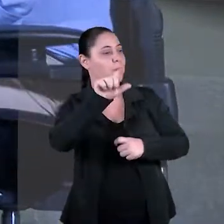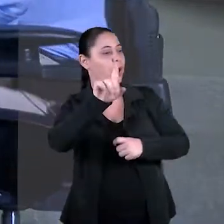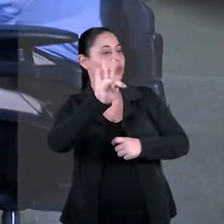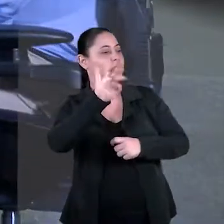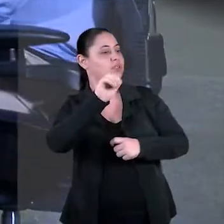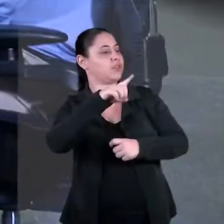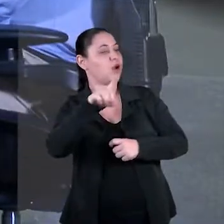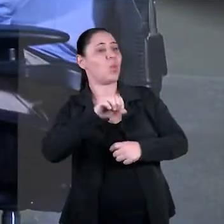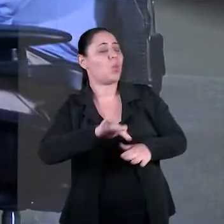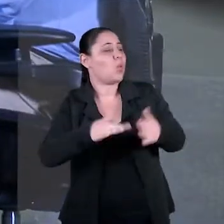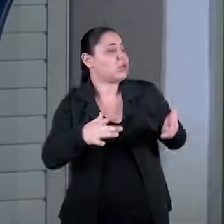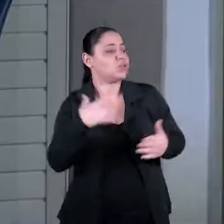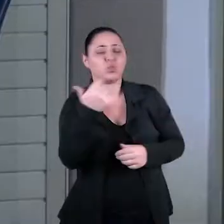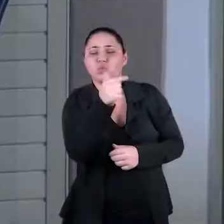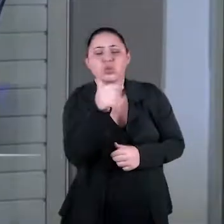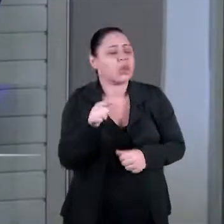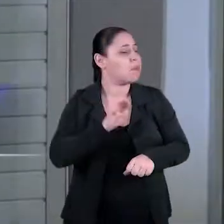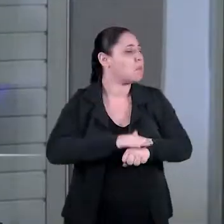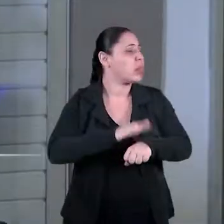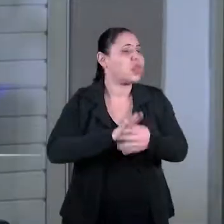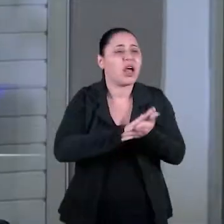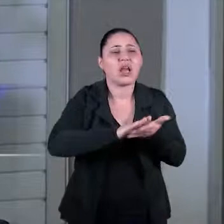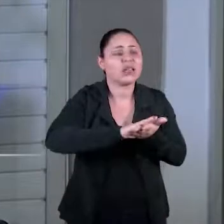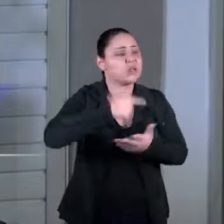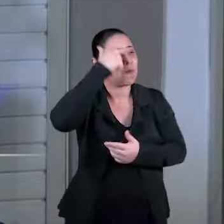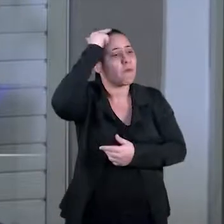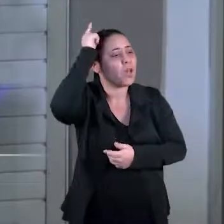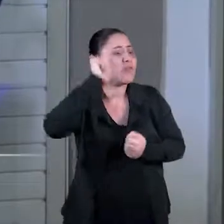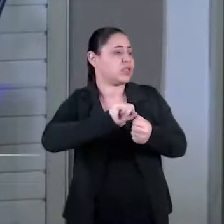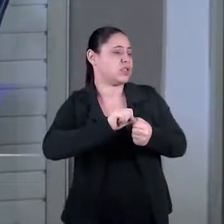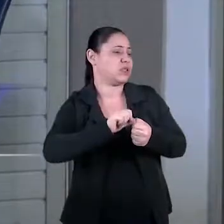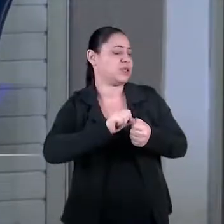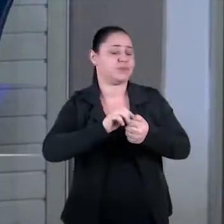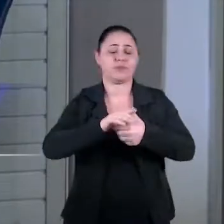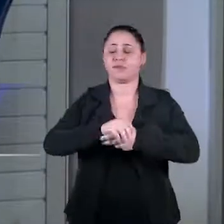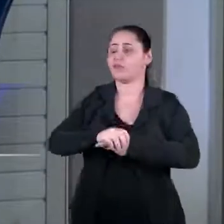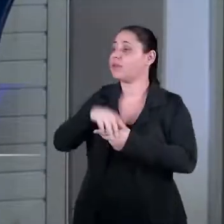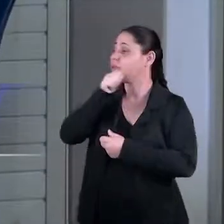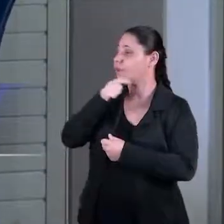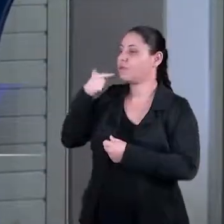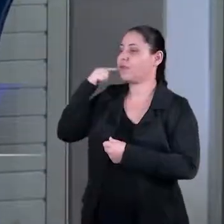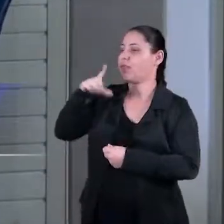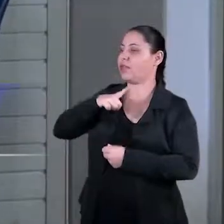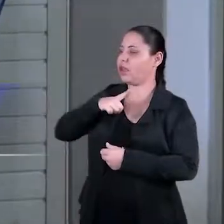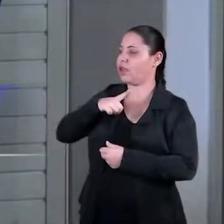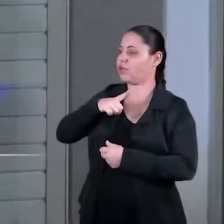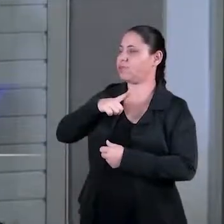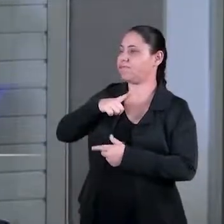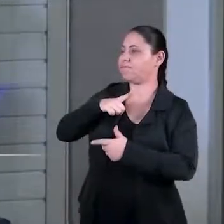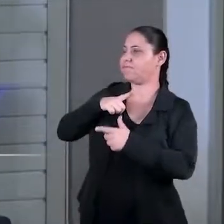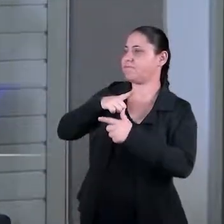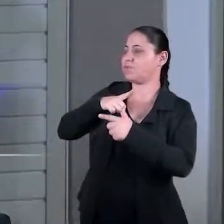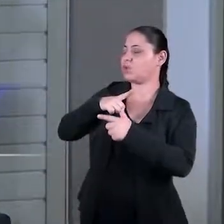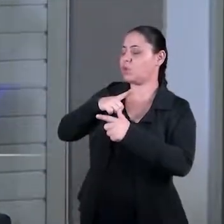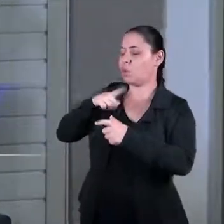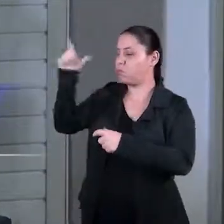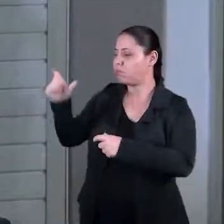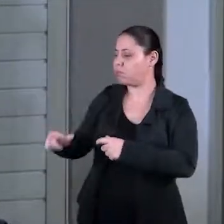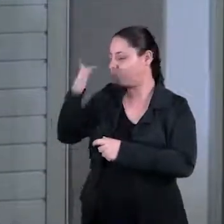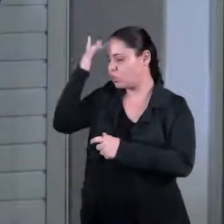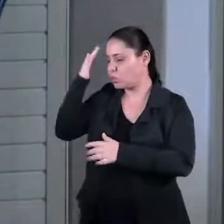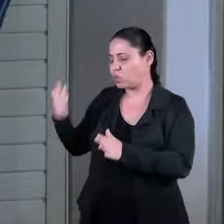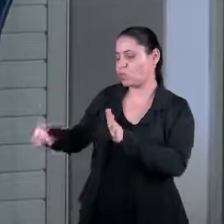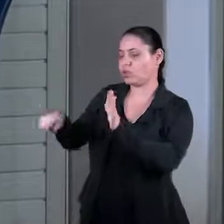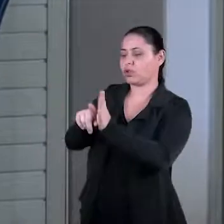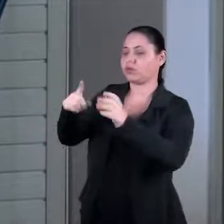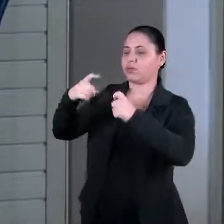mais jeito a calvície? Ana Paula, existe um processo, né? Então assim, o paciente ele chega no consultório, a gente vai fazer um